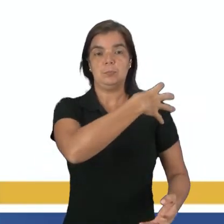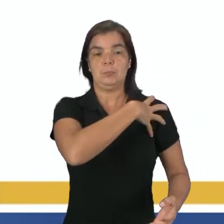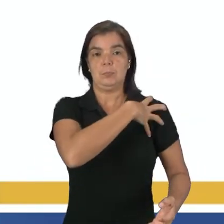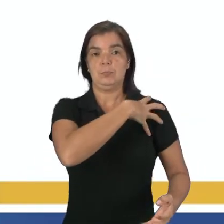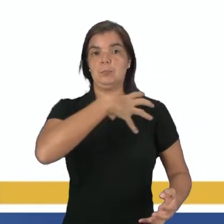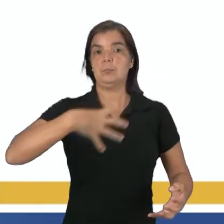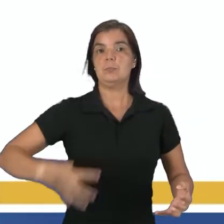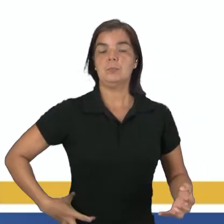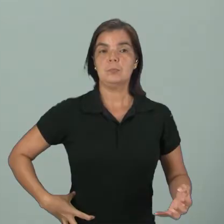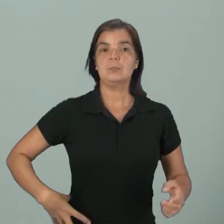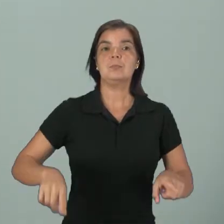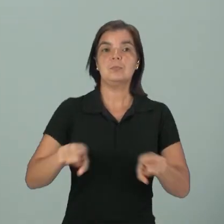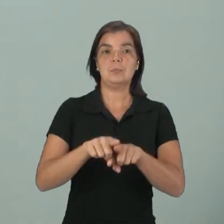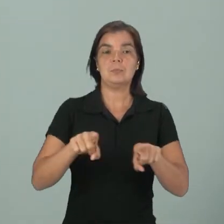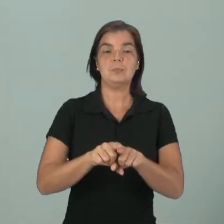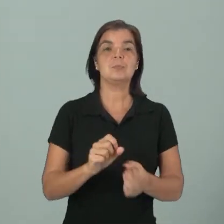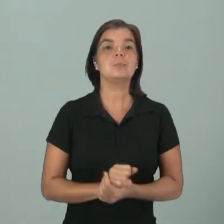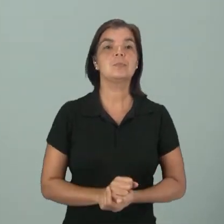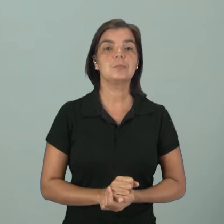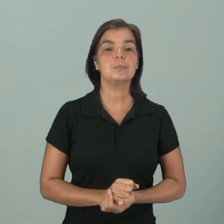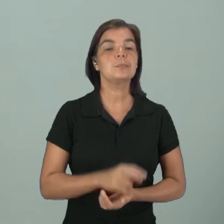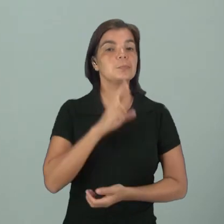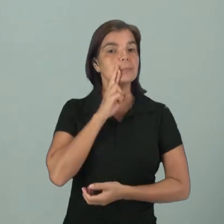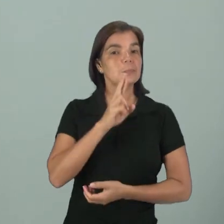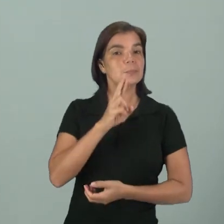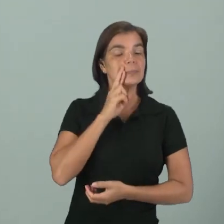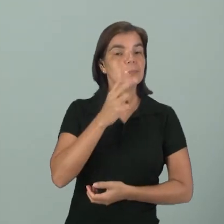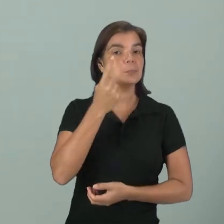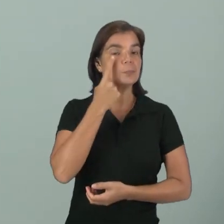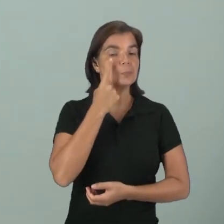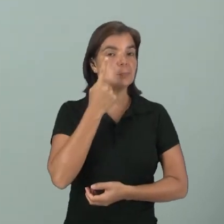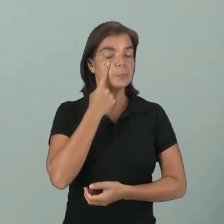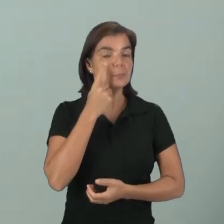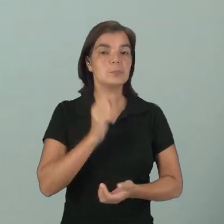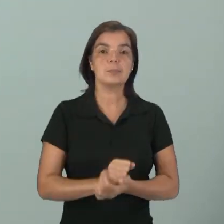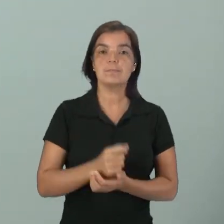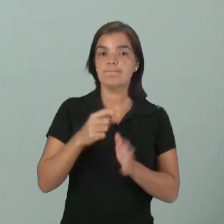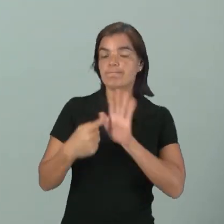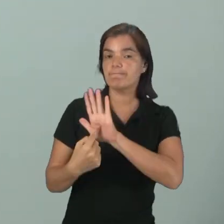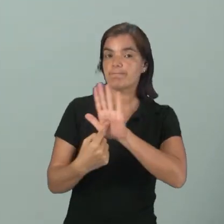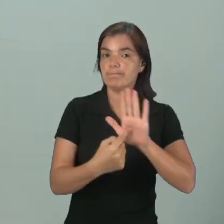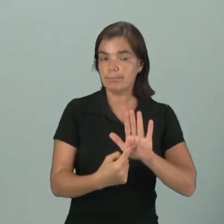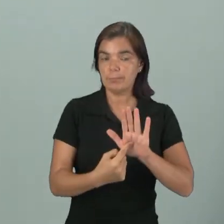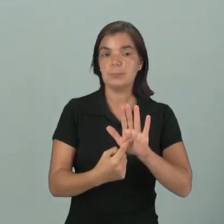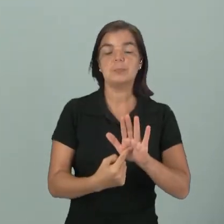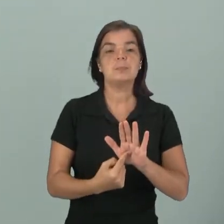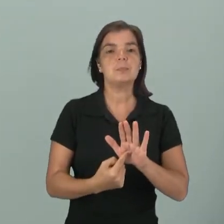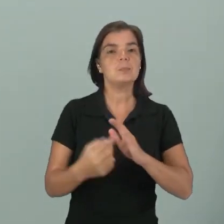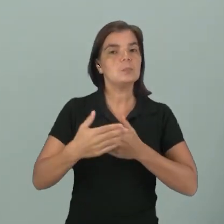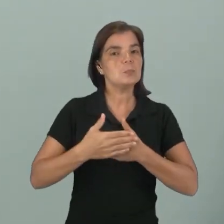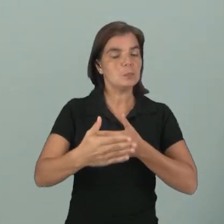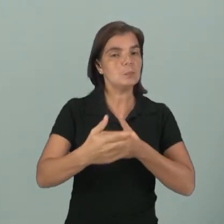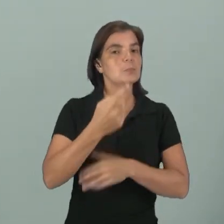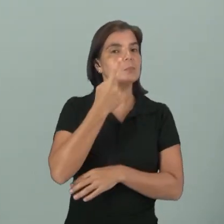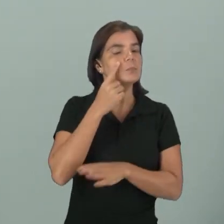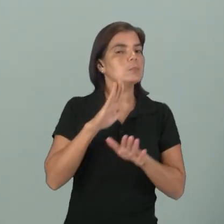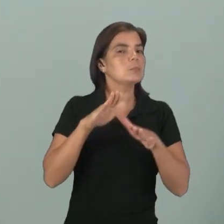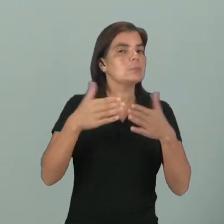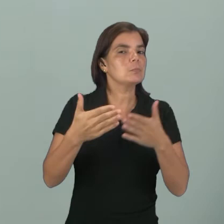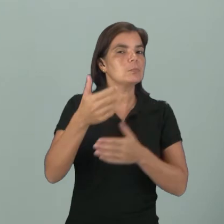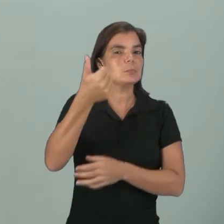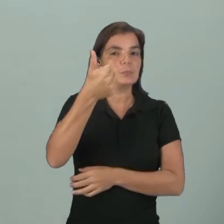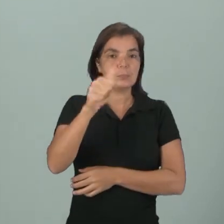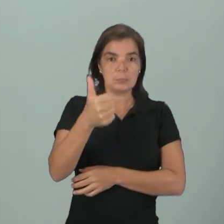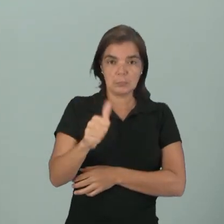ou seja, dentre essas respostas que nós estamos visualizando, vamos avançar e